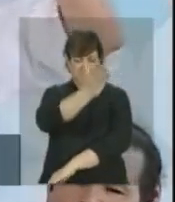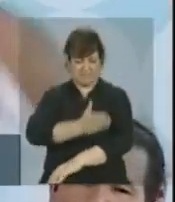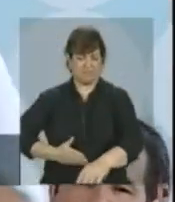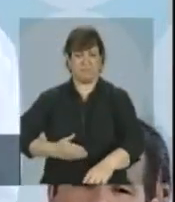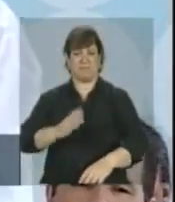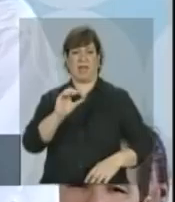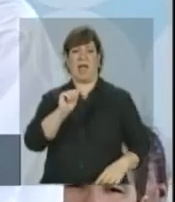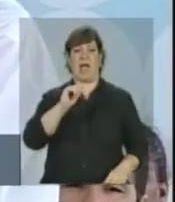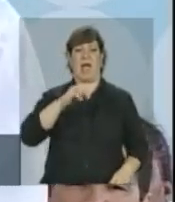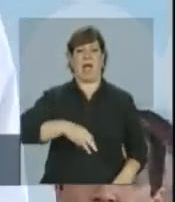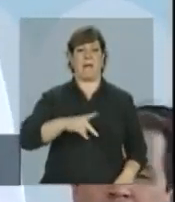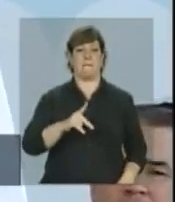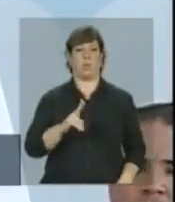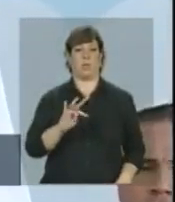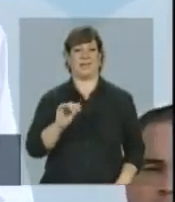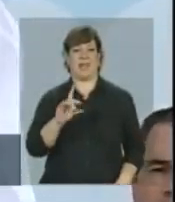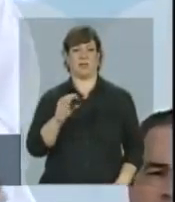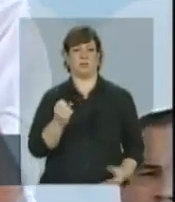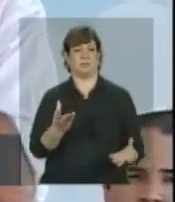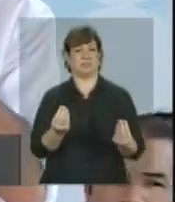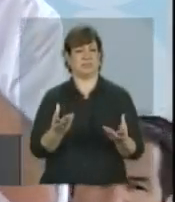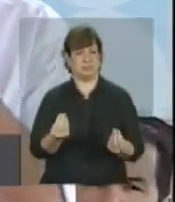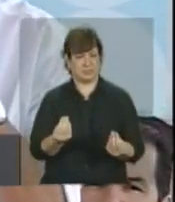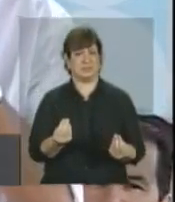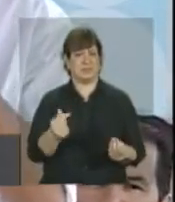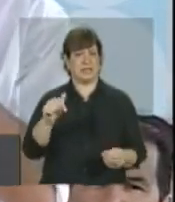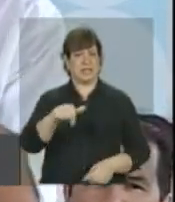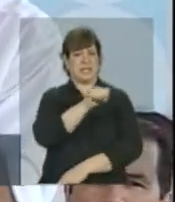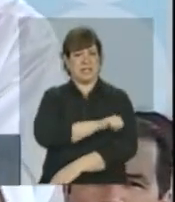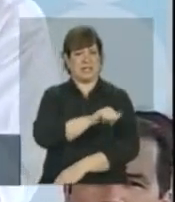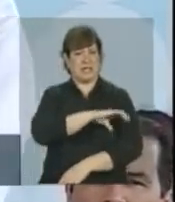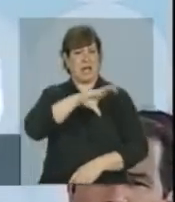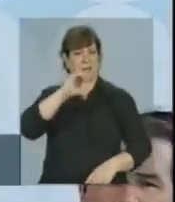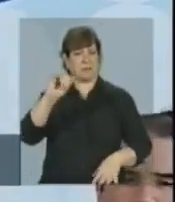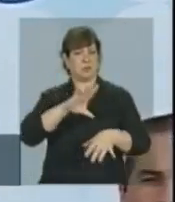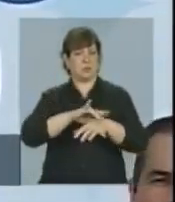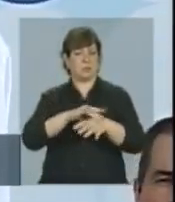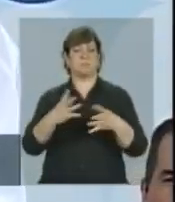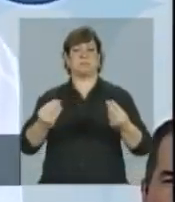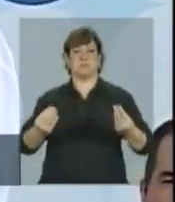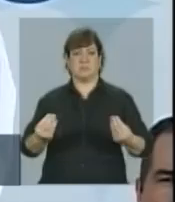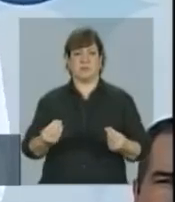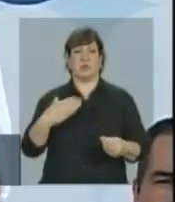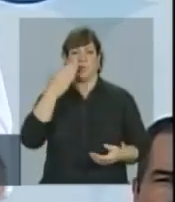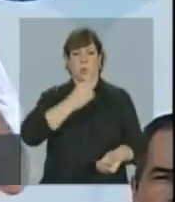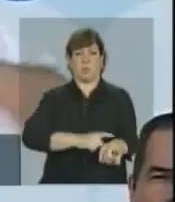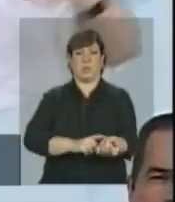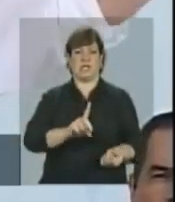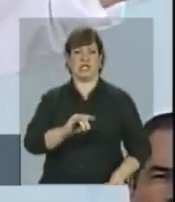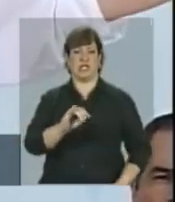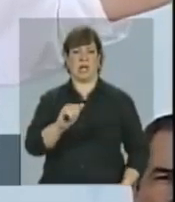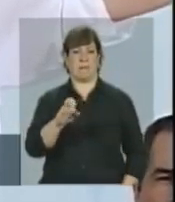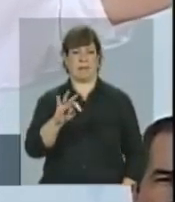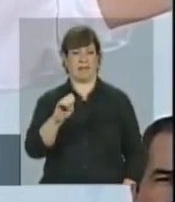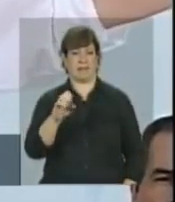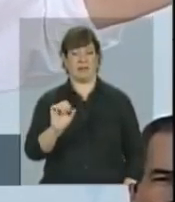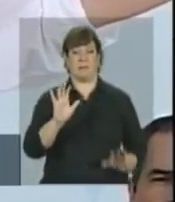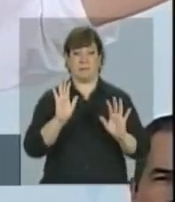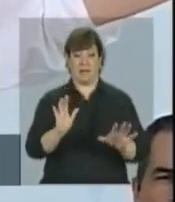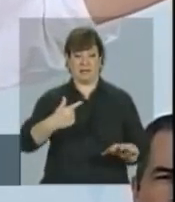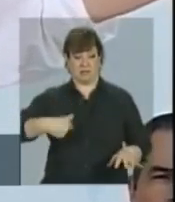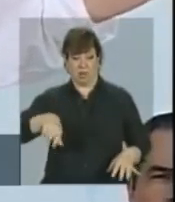não consegue, é uma doença que você diagnostica e se tratar, se diagnosticar e se tratar, se cuidar, não acontece nada